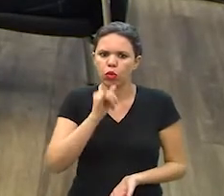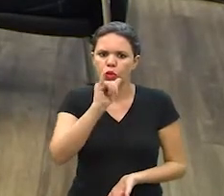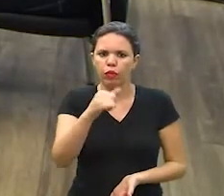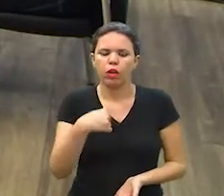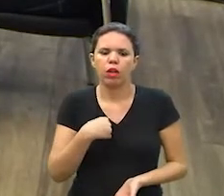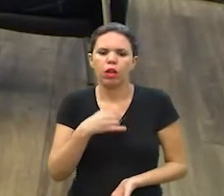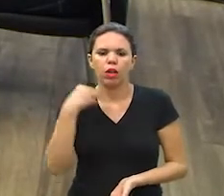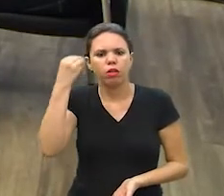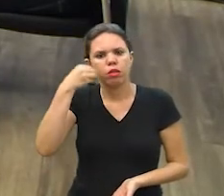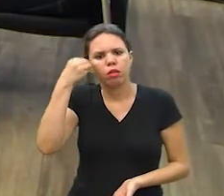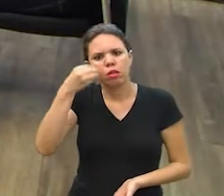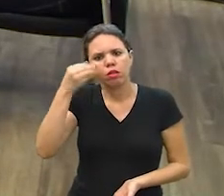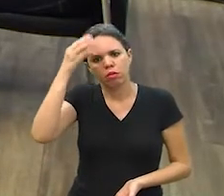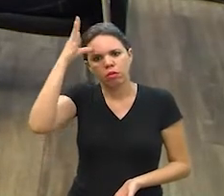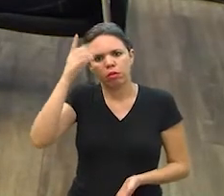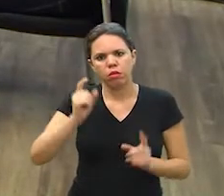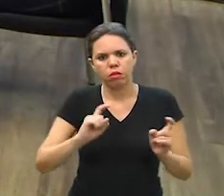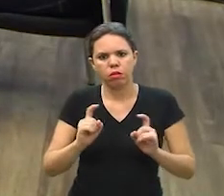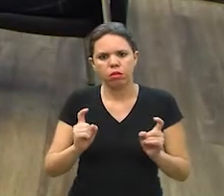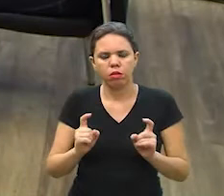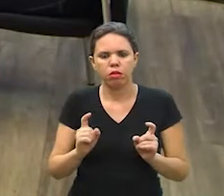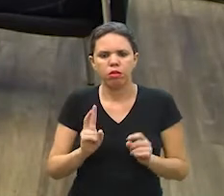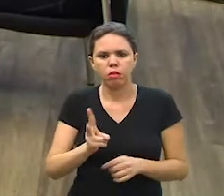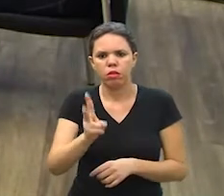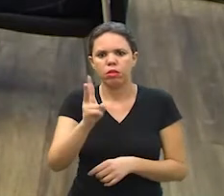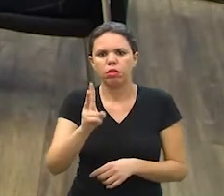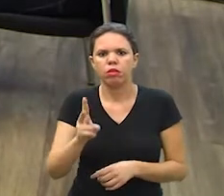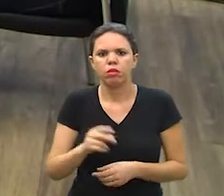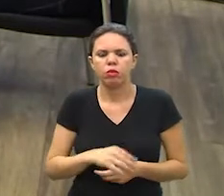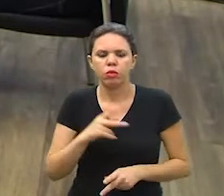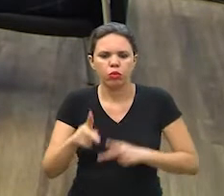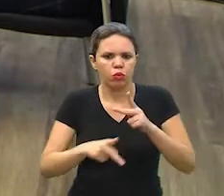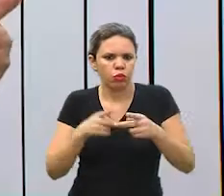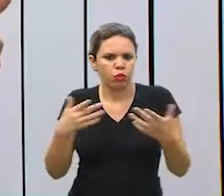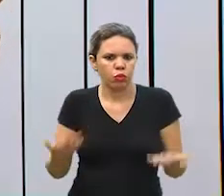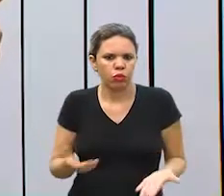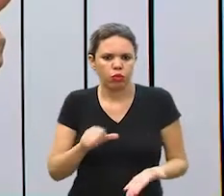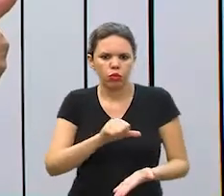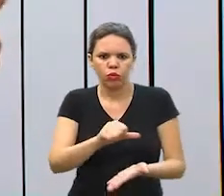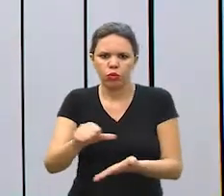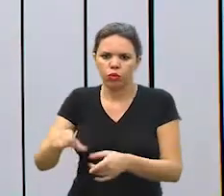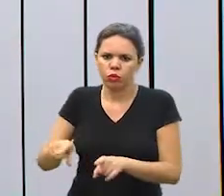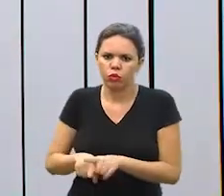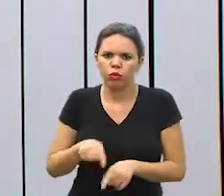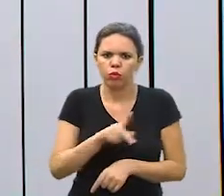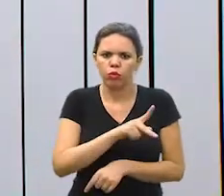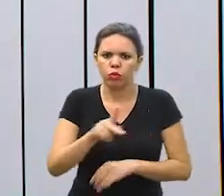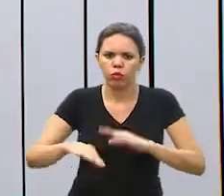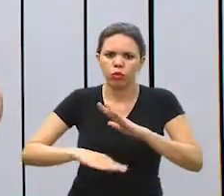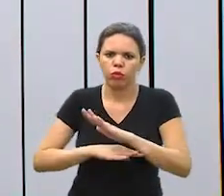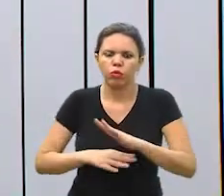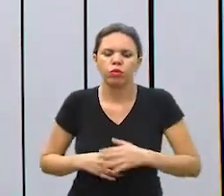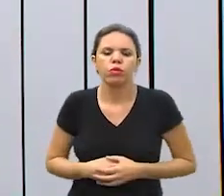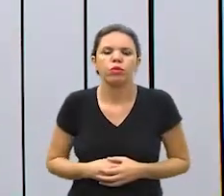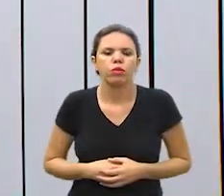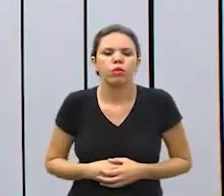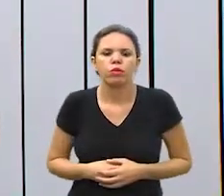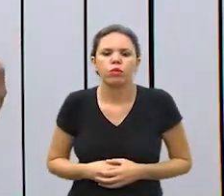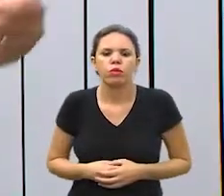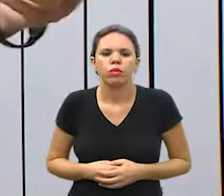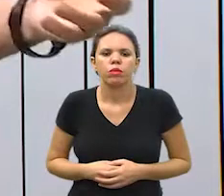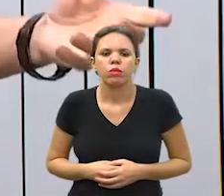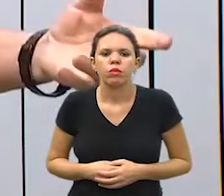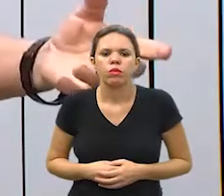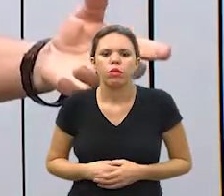porque eu tenho conhecimento que a gente está reunindo constantemente com esse pessoal da região, os presidentes das câmaras da região